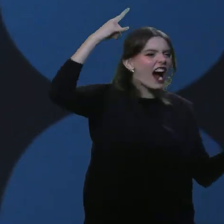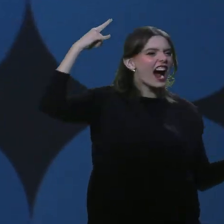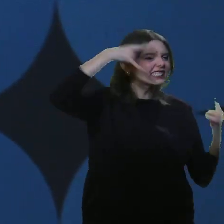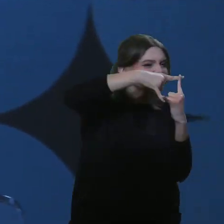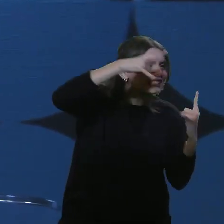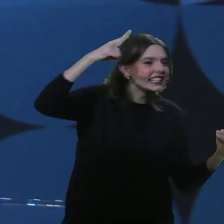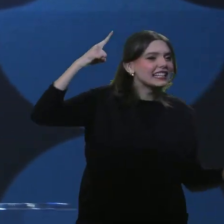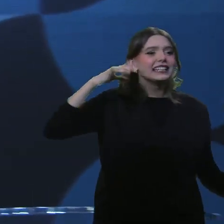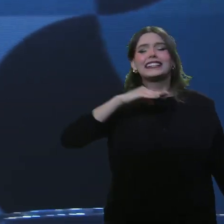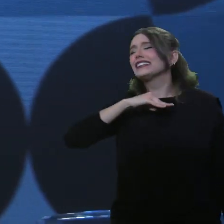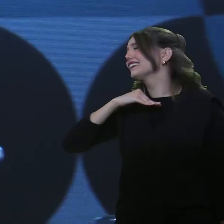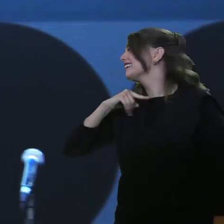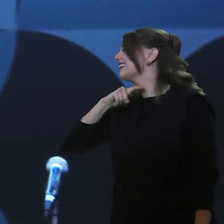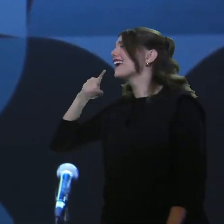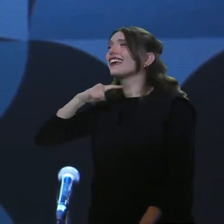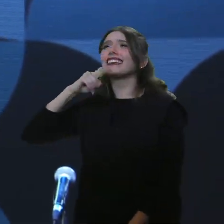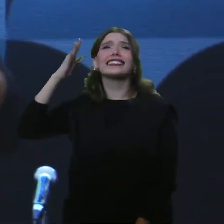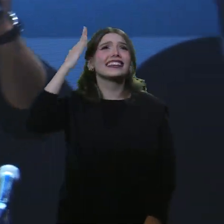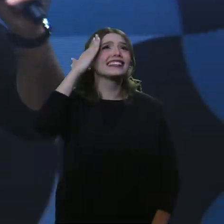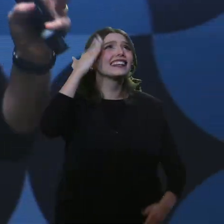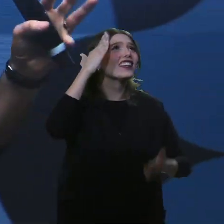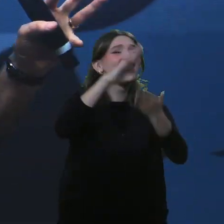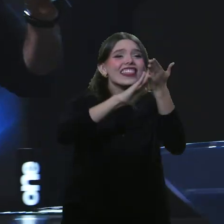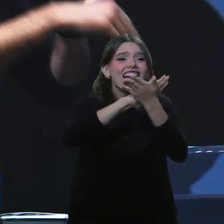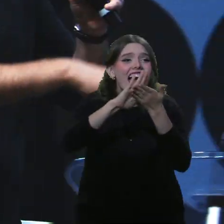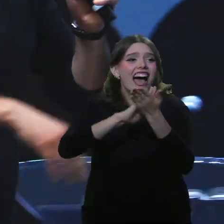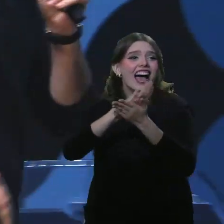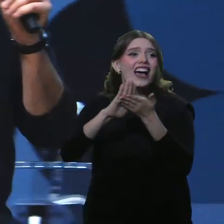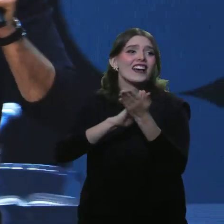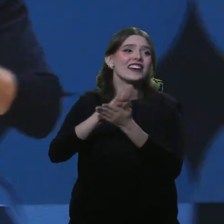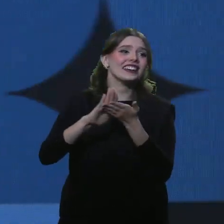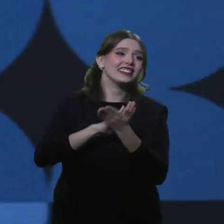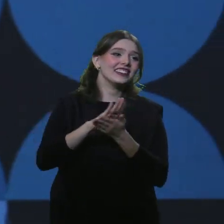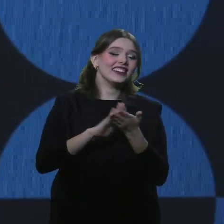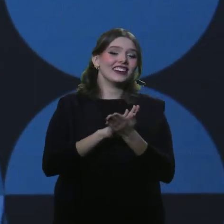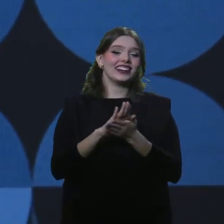Ninguém entendia nada do que o cara falava. Ele voltou, fechou e